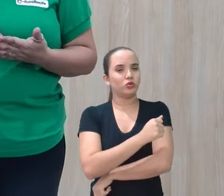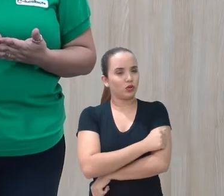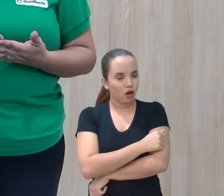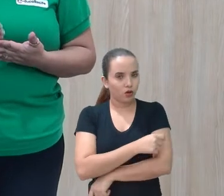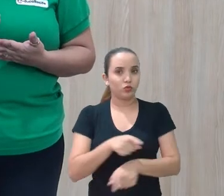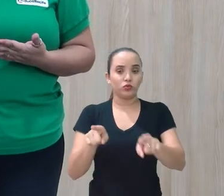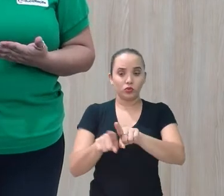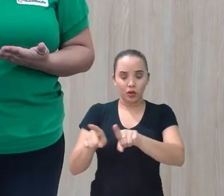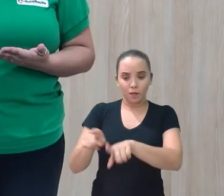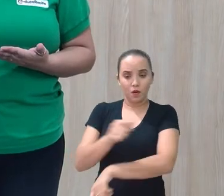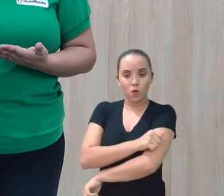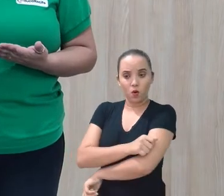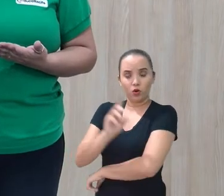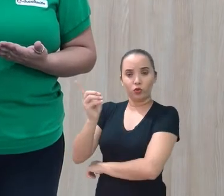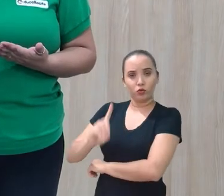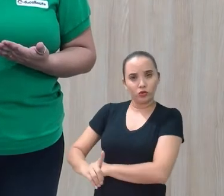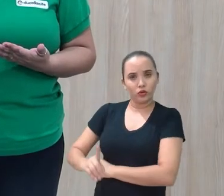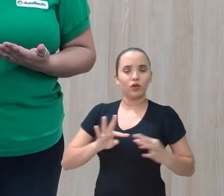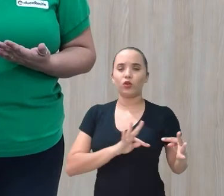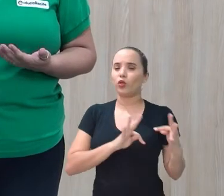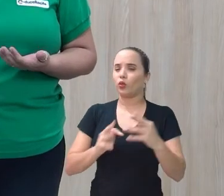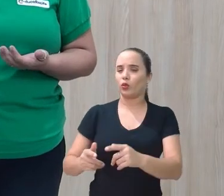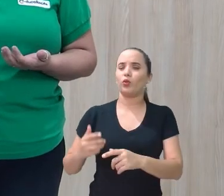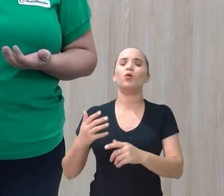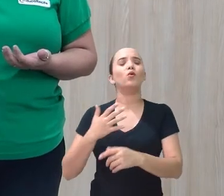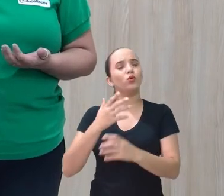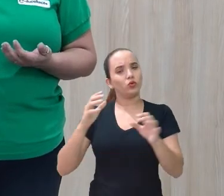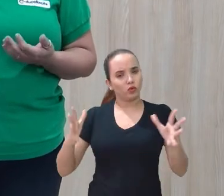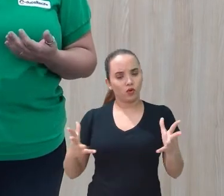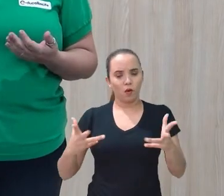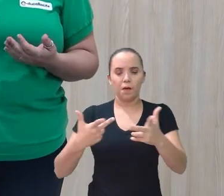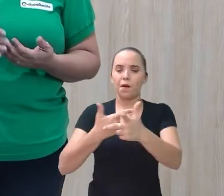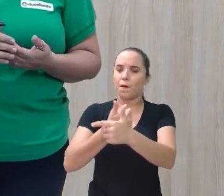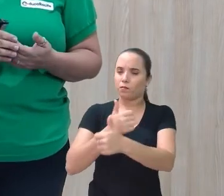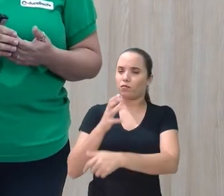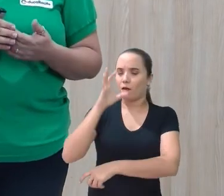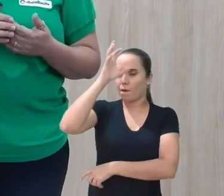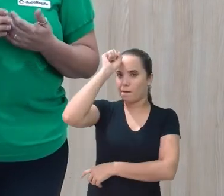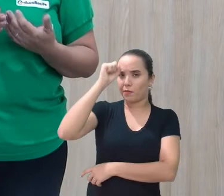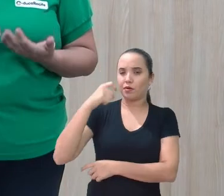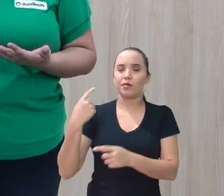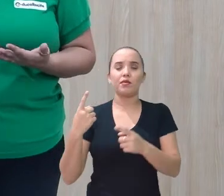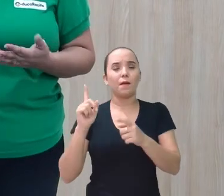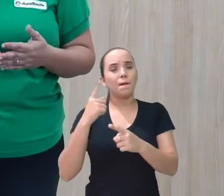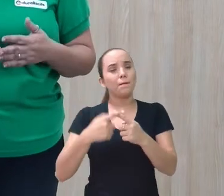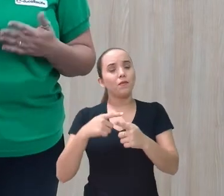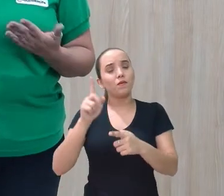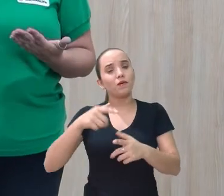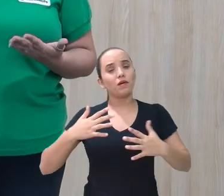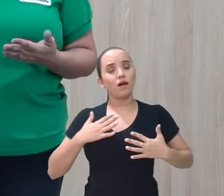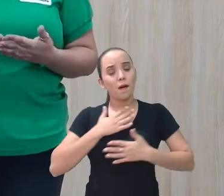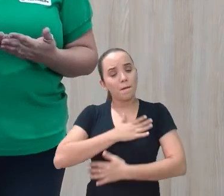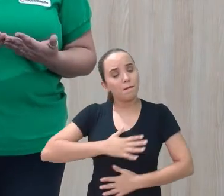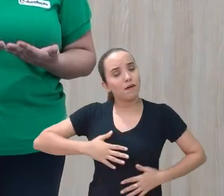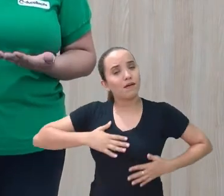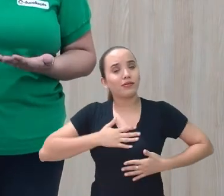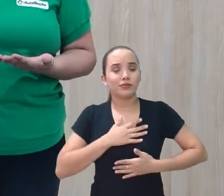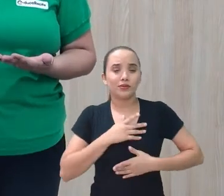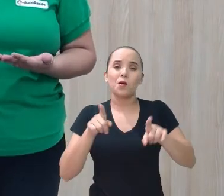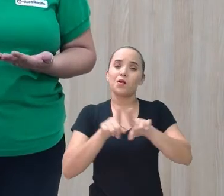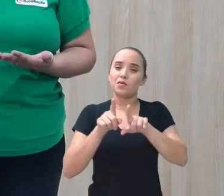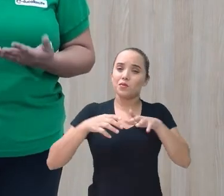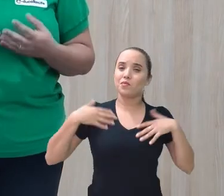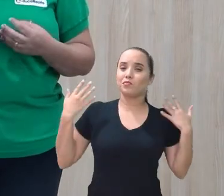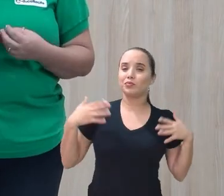vão se beneficiar daquelas atividades, porque são atividades prazerosas, lúdicas,